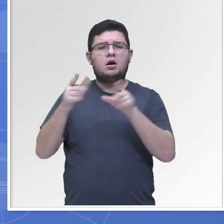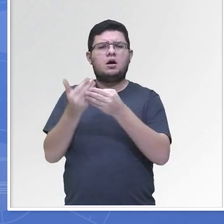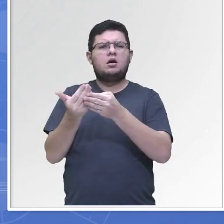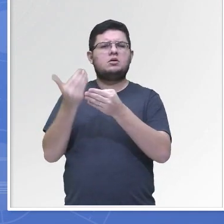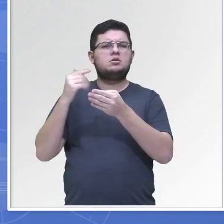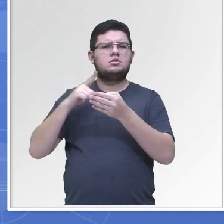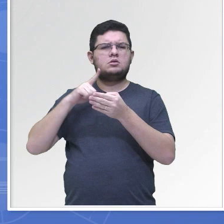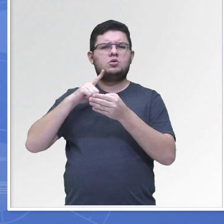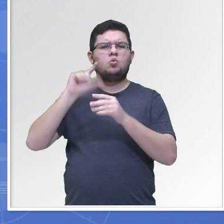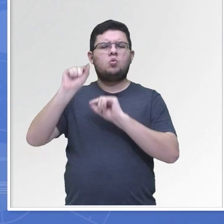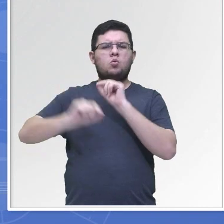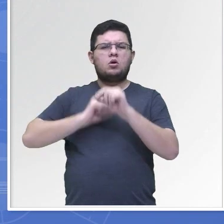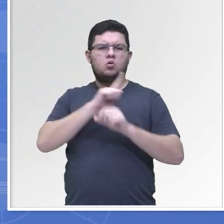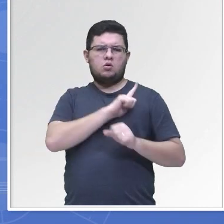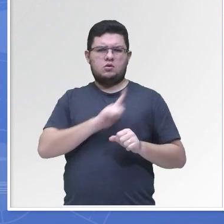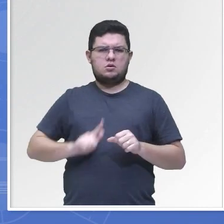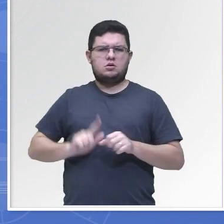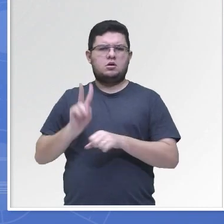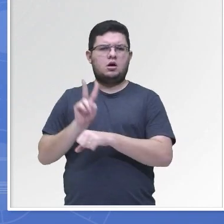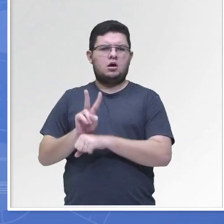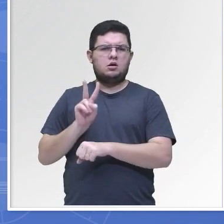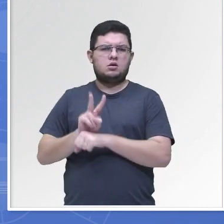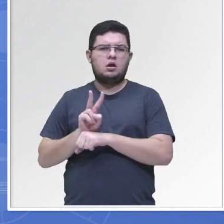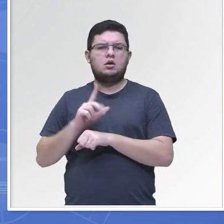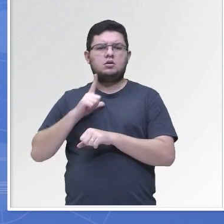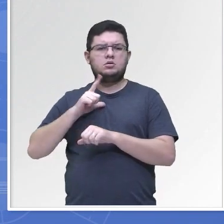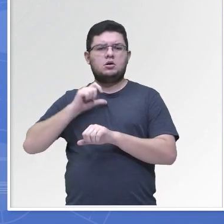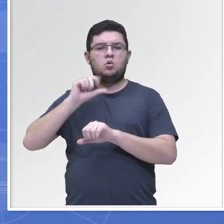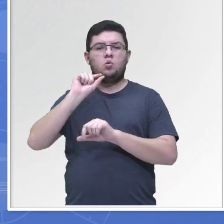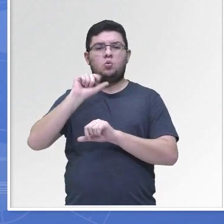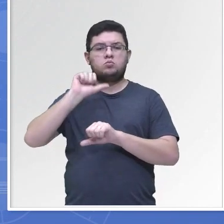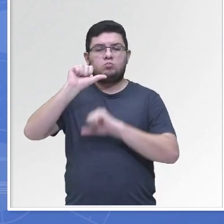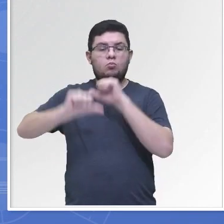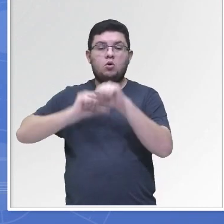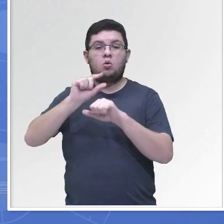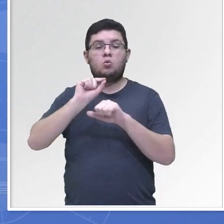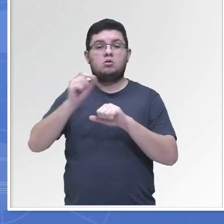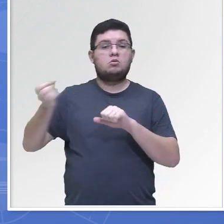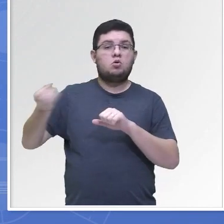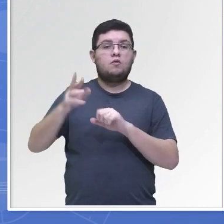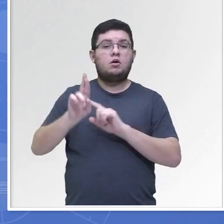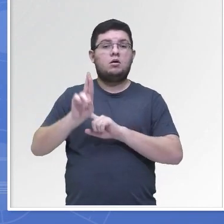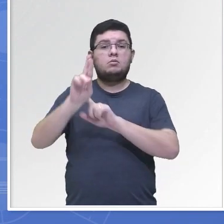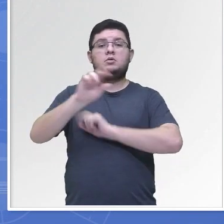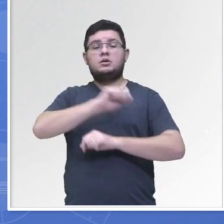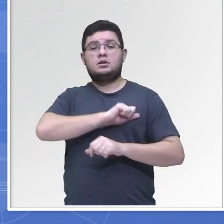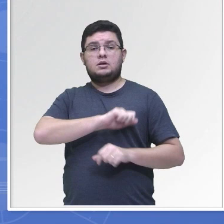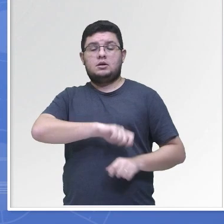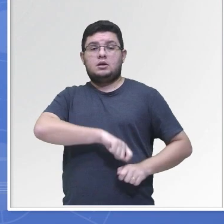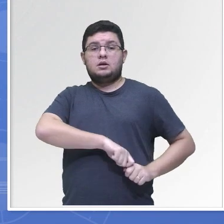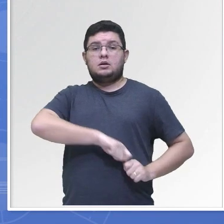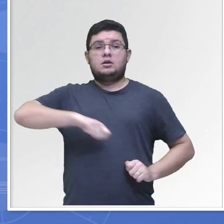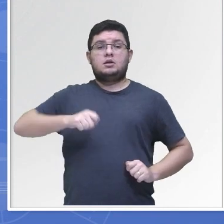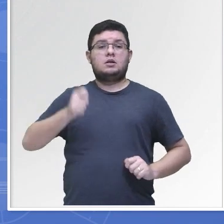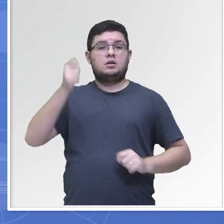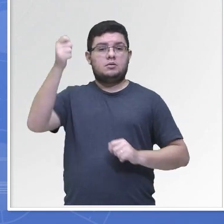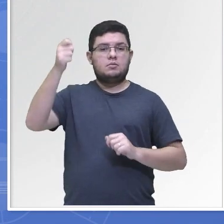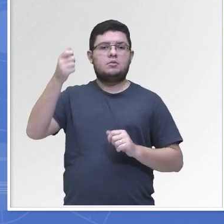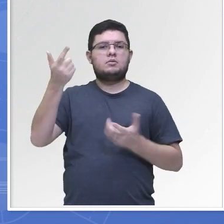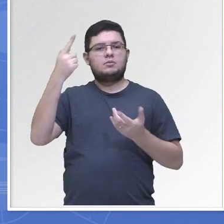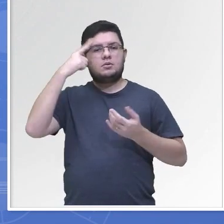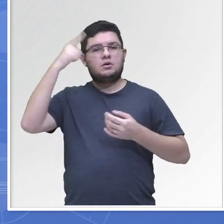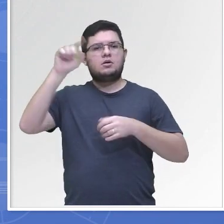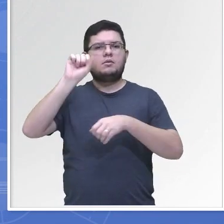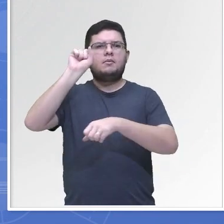governo provisório, tem a República de Espada, tem a República Café com Leite. Então, não é estagnado, né? Alternativa